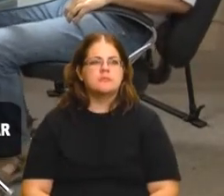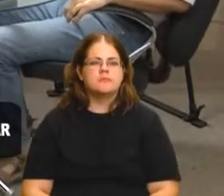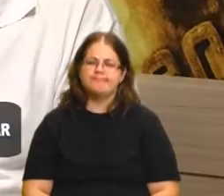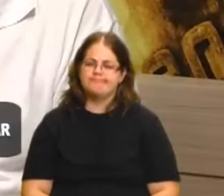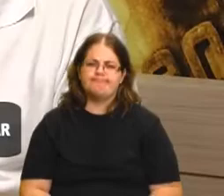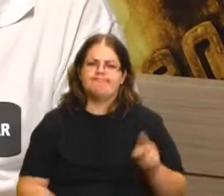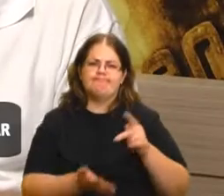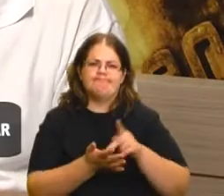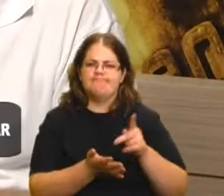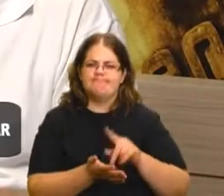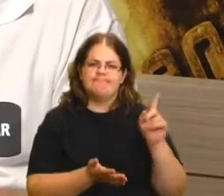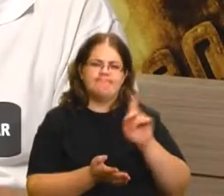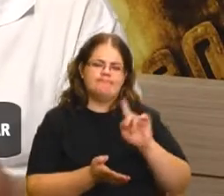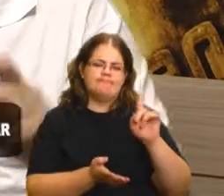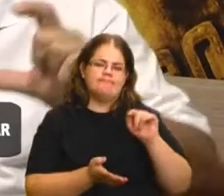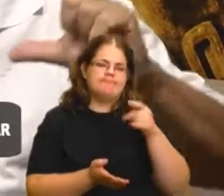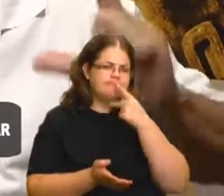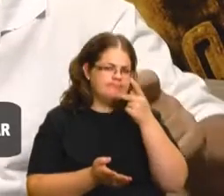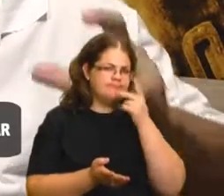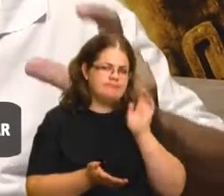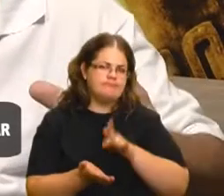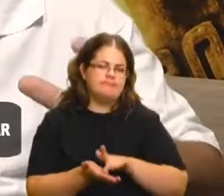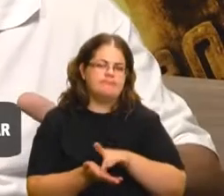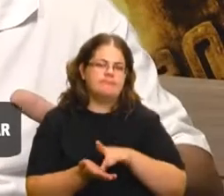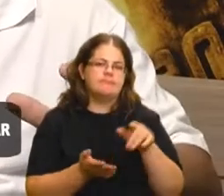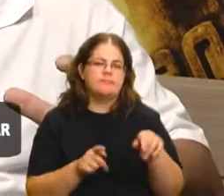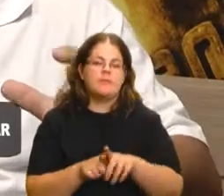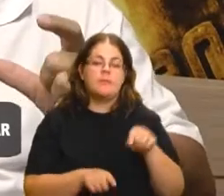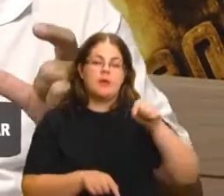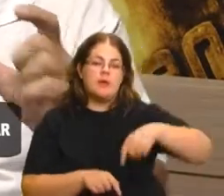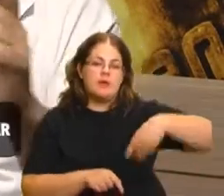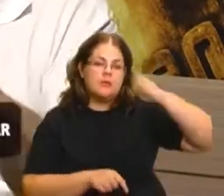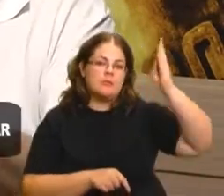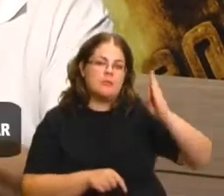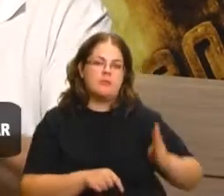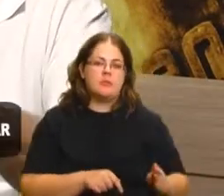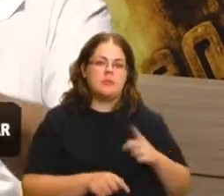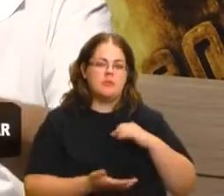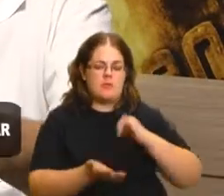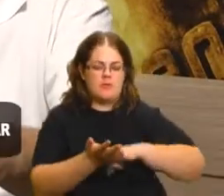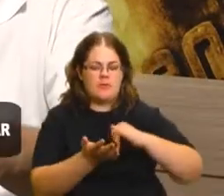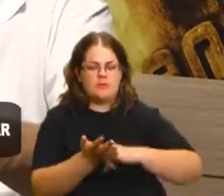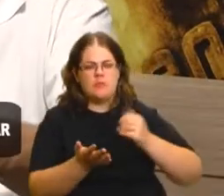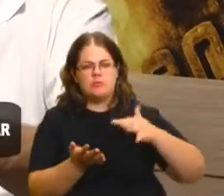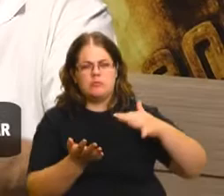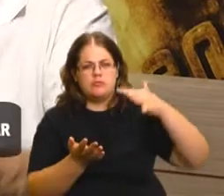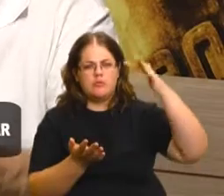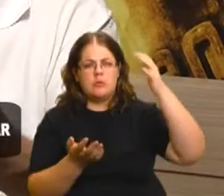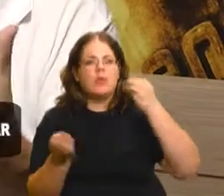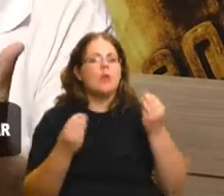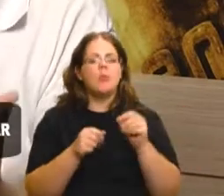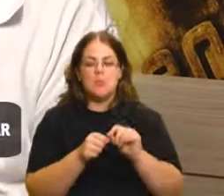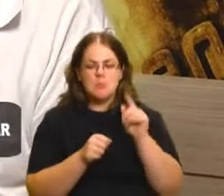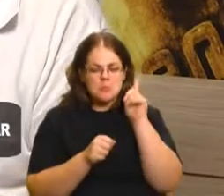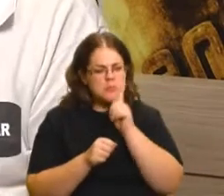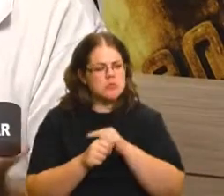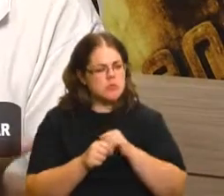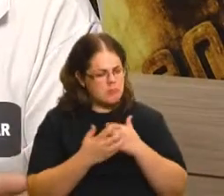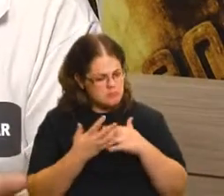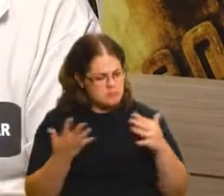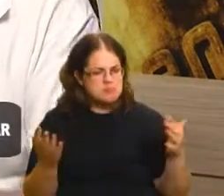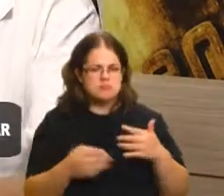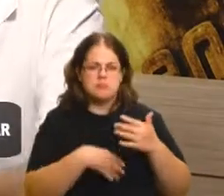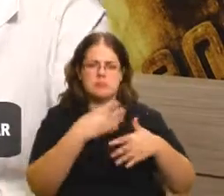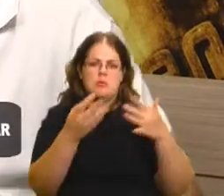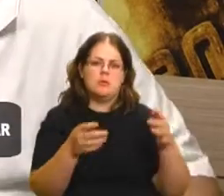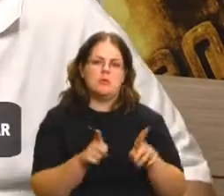é bastante falso. Né? Quer dizer, no período do milagre, o Brasil cresce com uma inflação relativamente baixa. Como é que eles cresceram? Eles